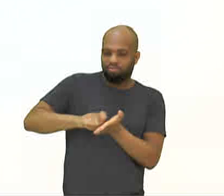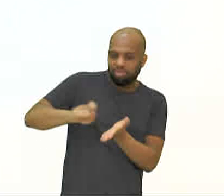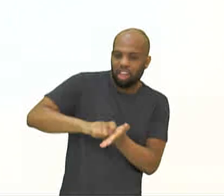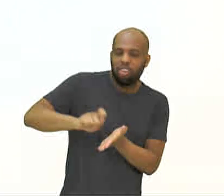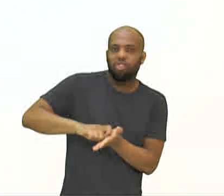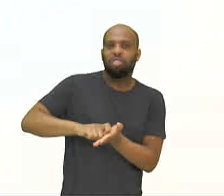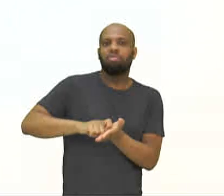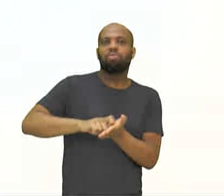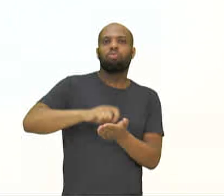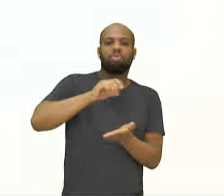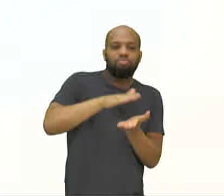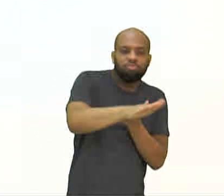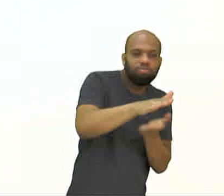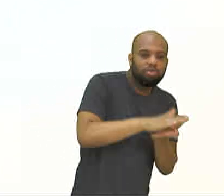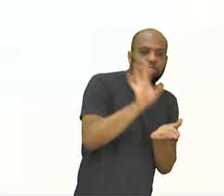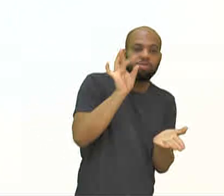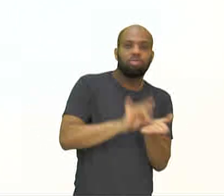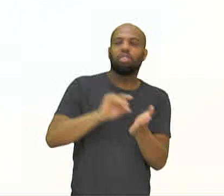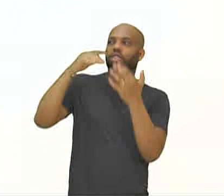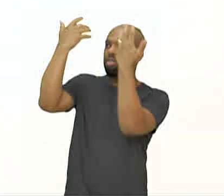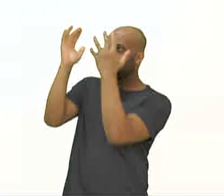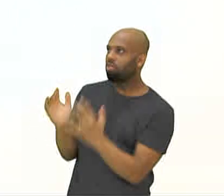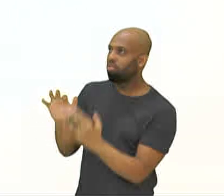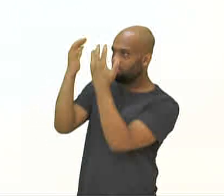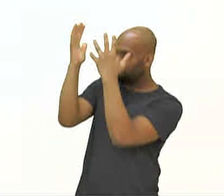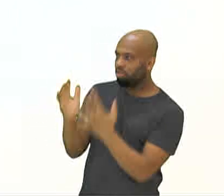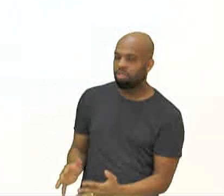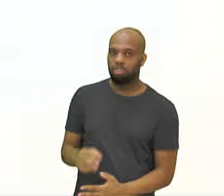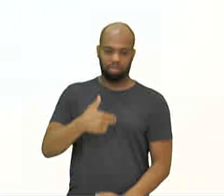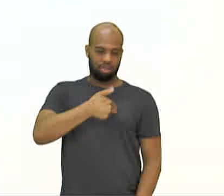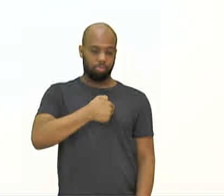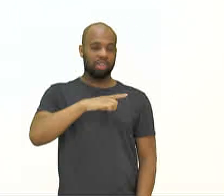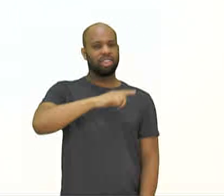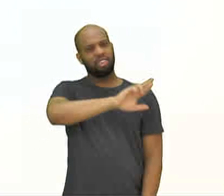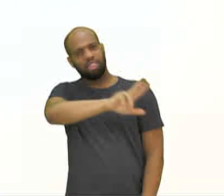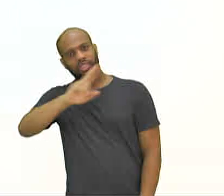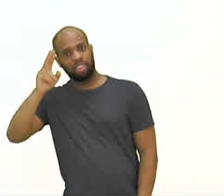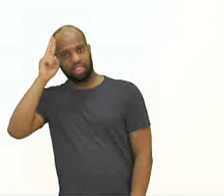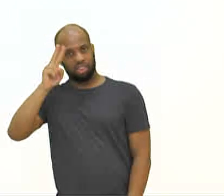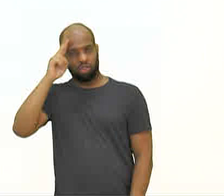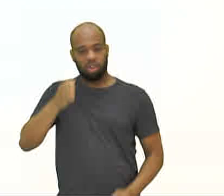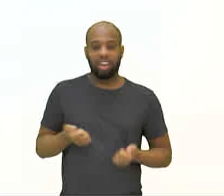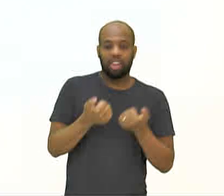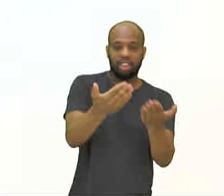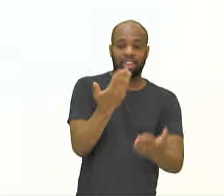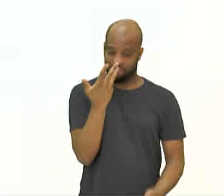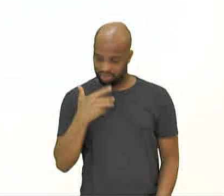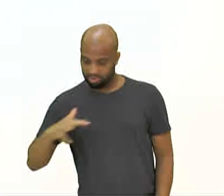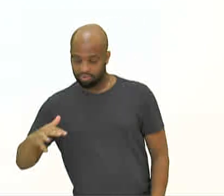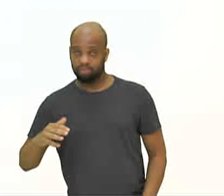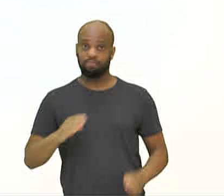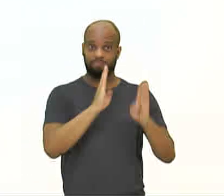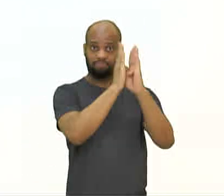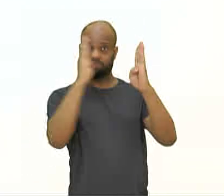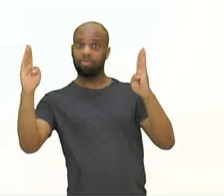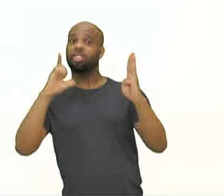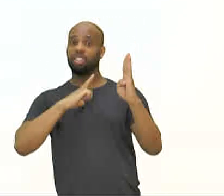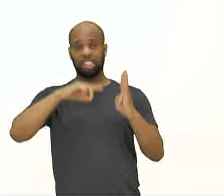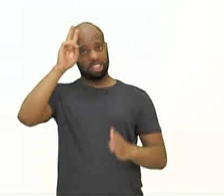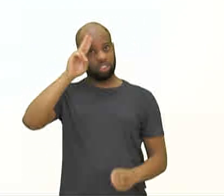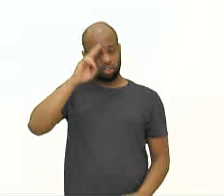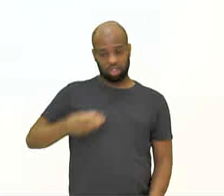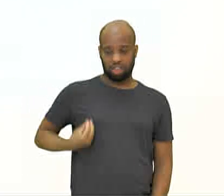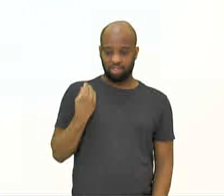imprensa oficial para cultuar a personalidade de Vargas. Várias histórias de Vargas para as crianças chegaram às bibliotecas, demonstrando